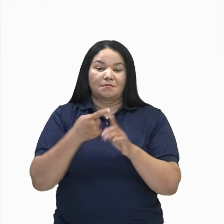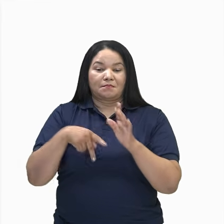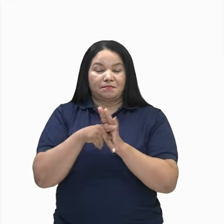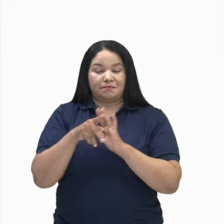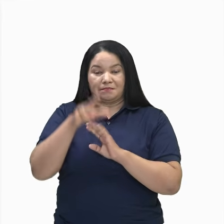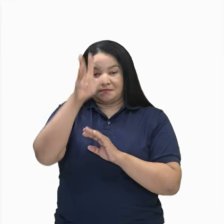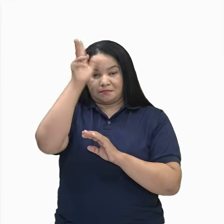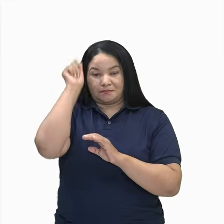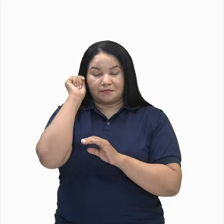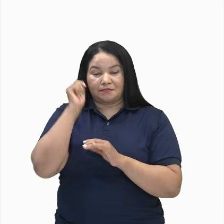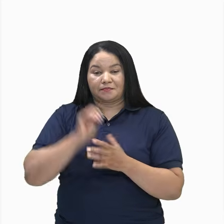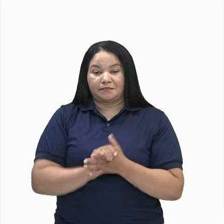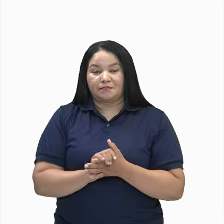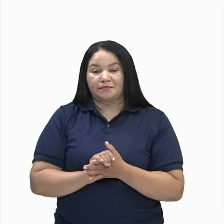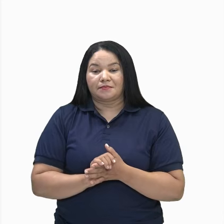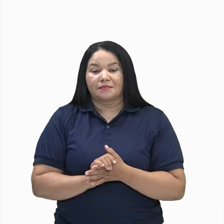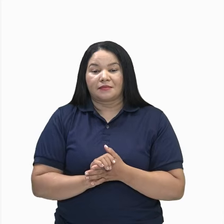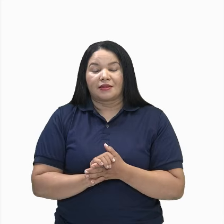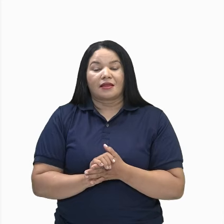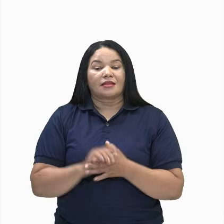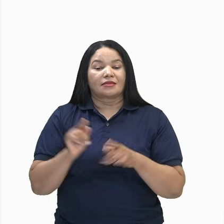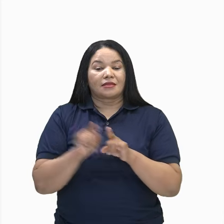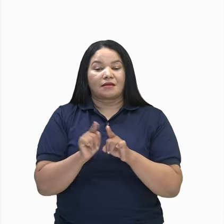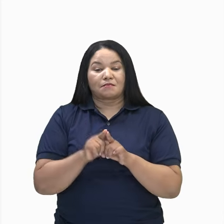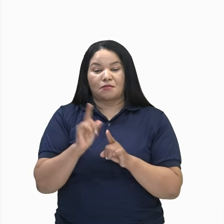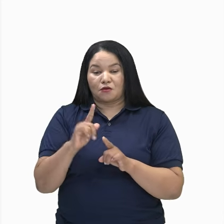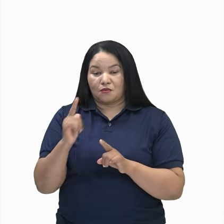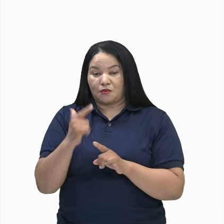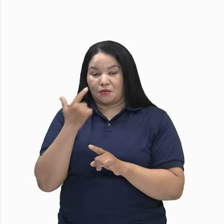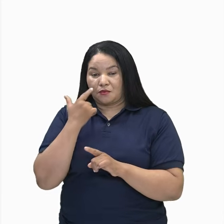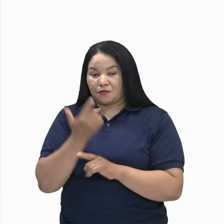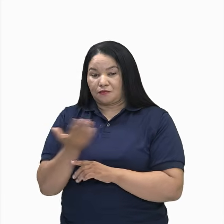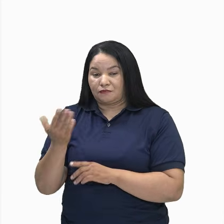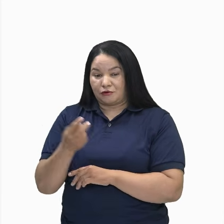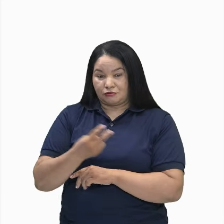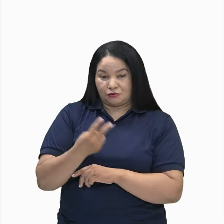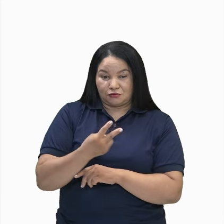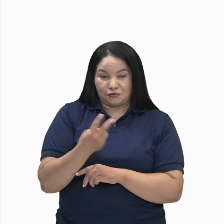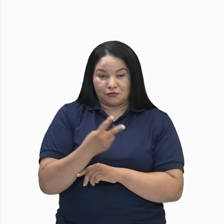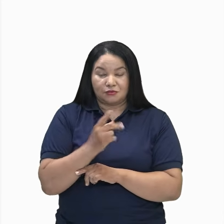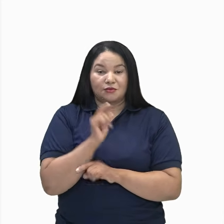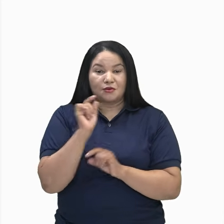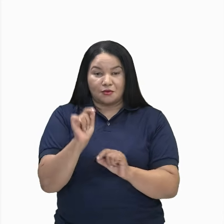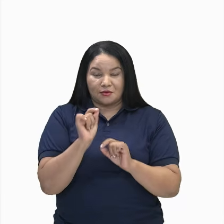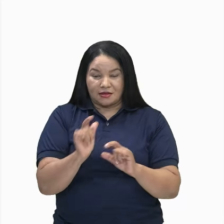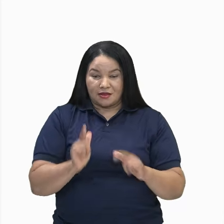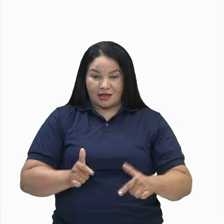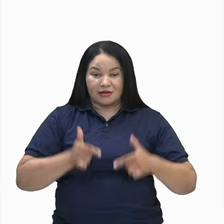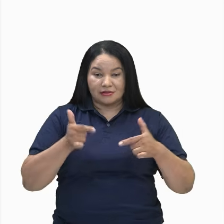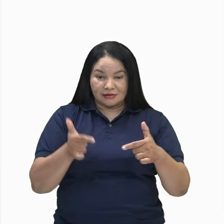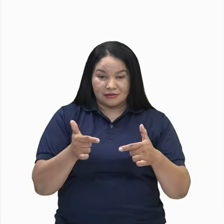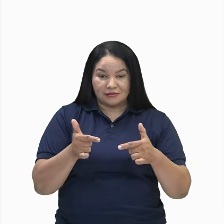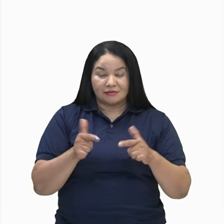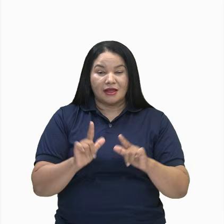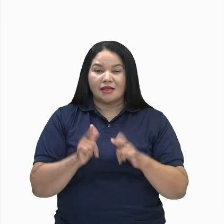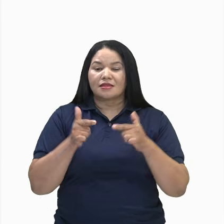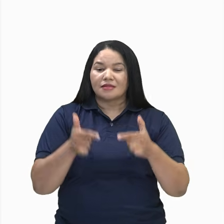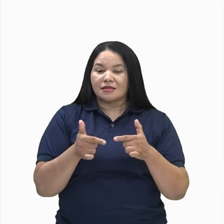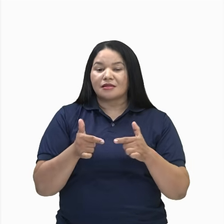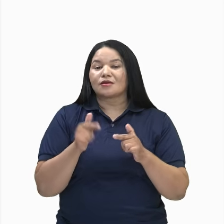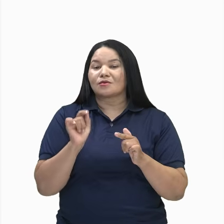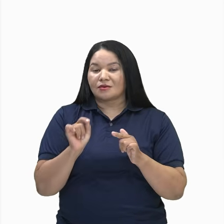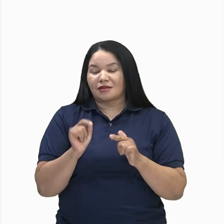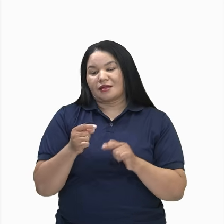E aí, em segundo plano, temos justamente a ação. A ação é colocada em